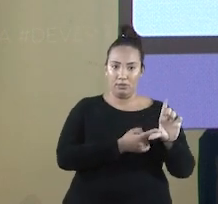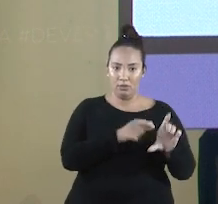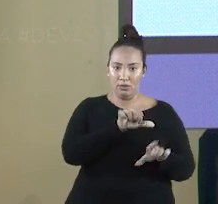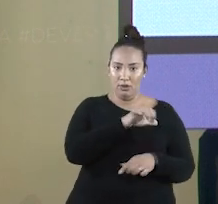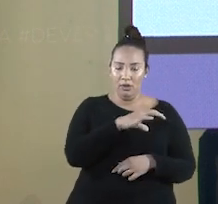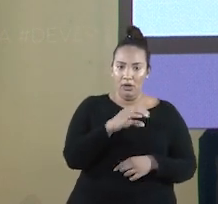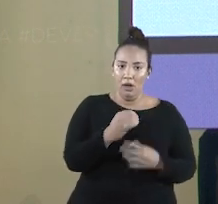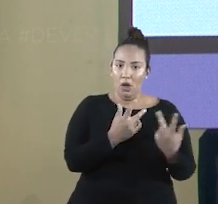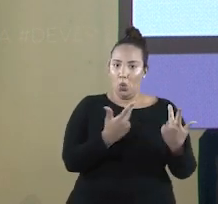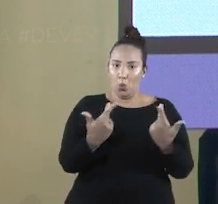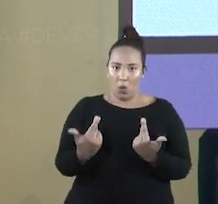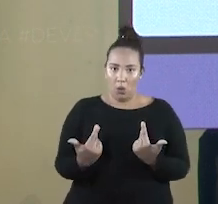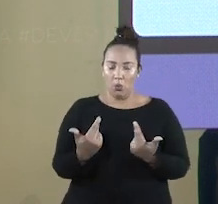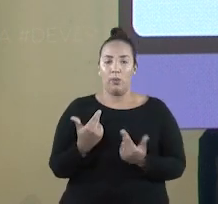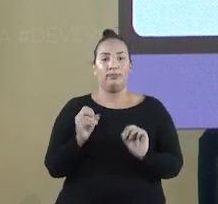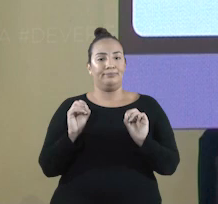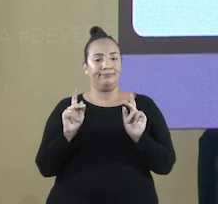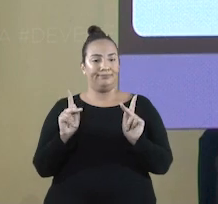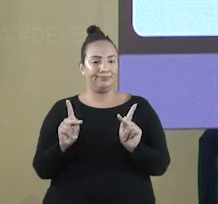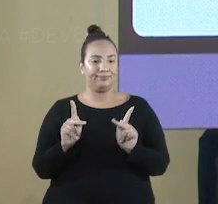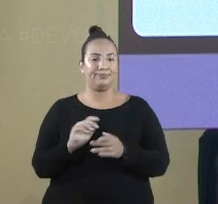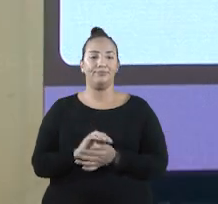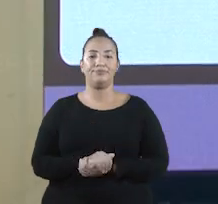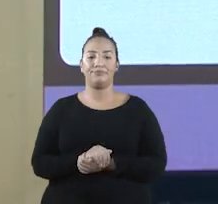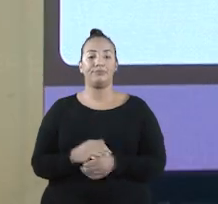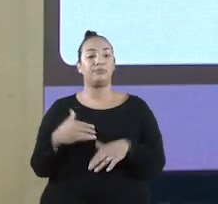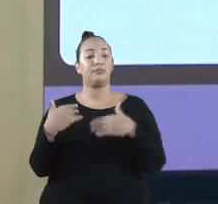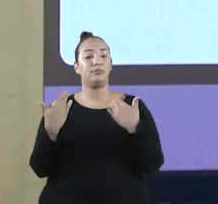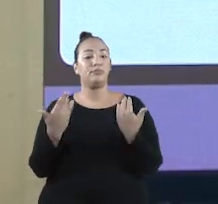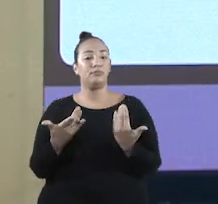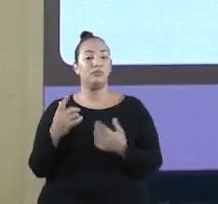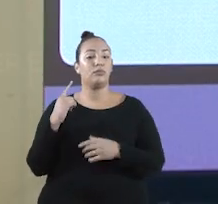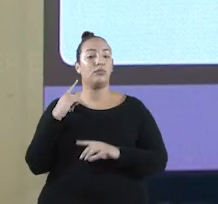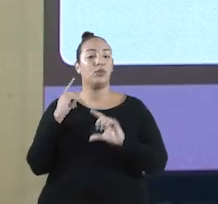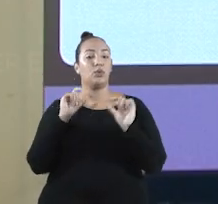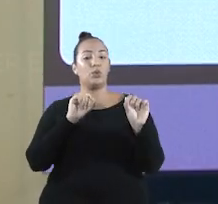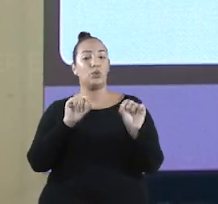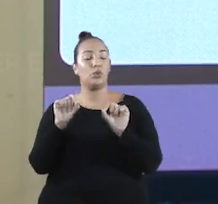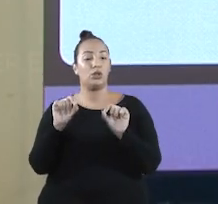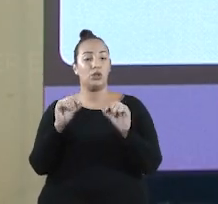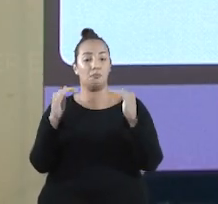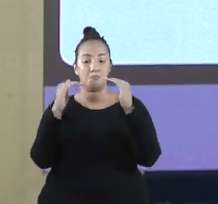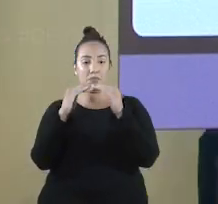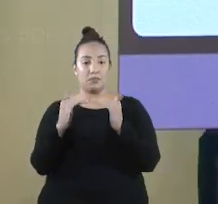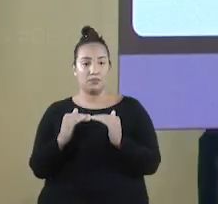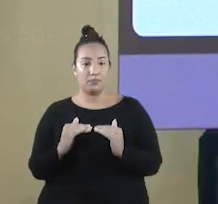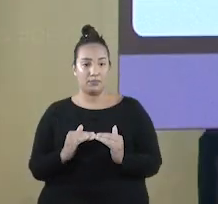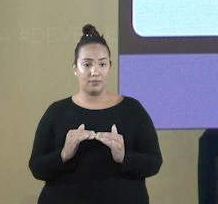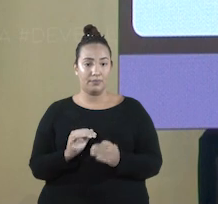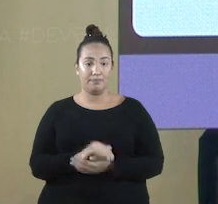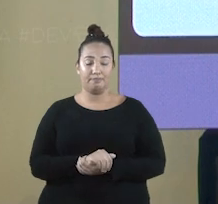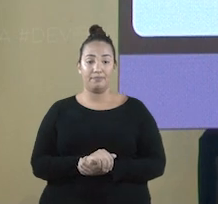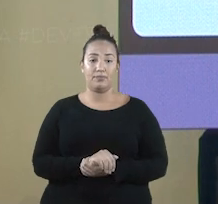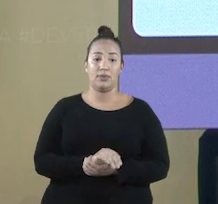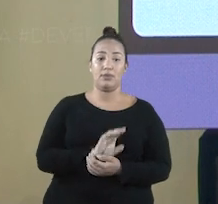reto e esse reto aqui. Tudo bem? Então, teremos a proporção. Veja bem, B